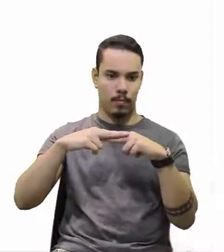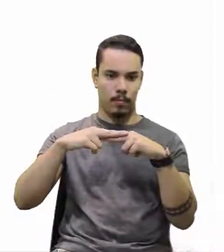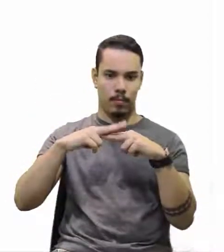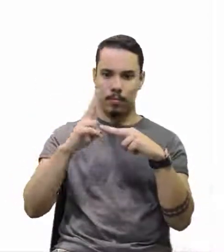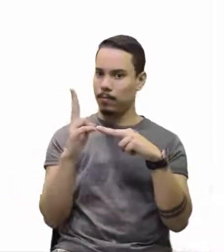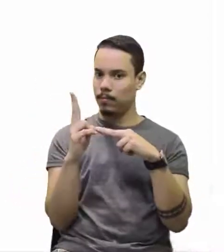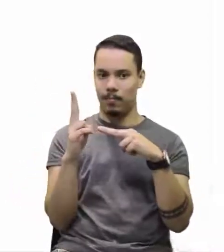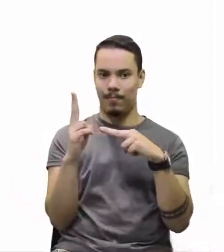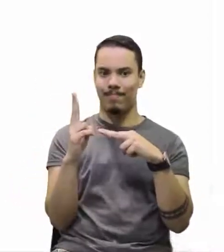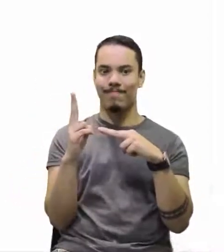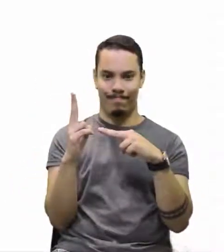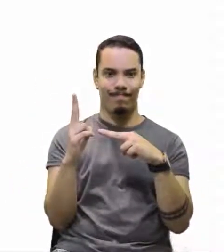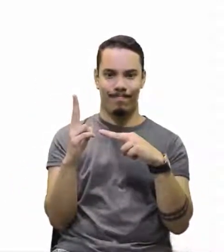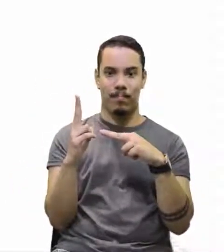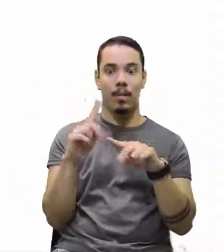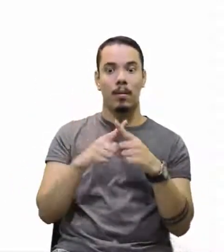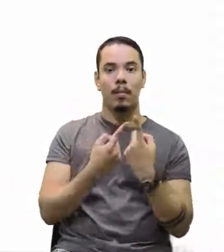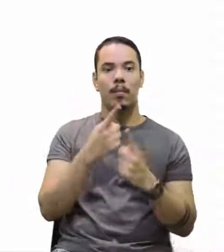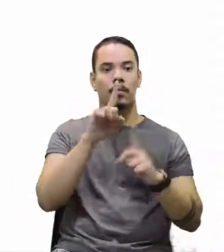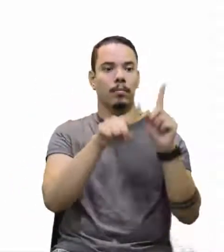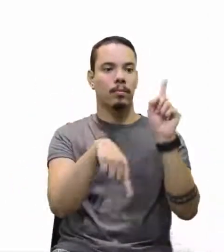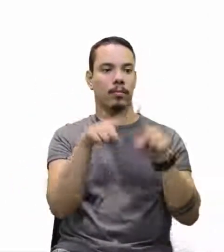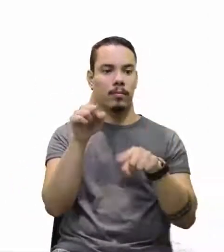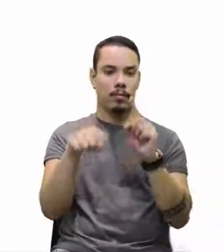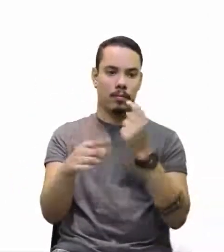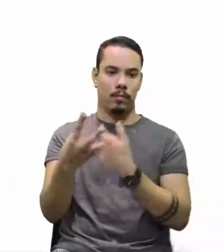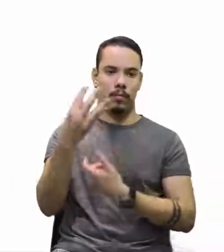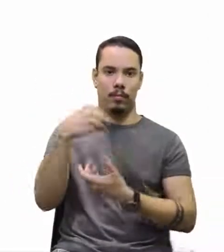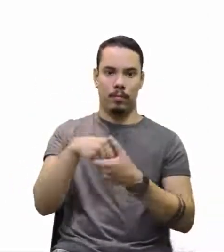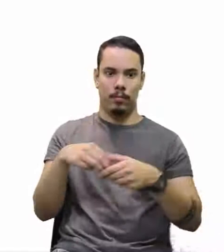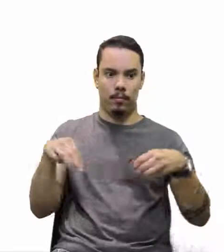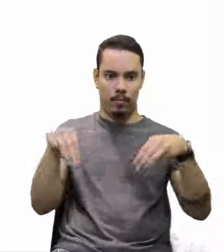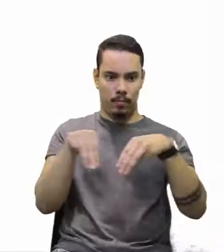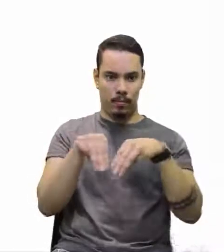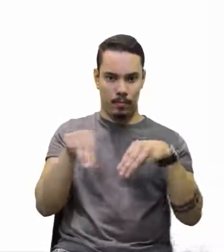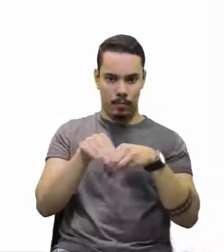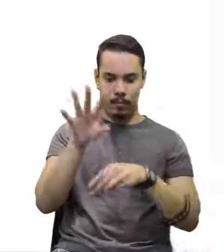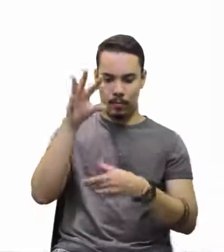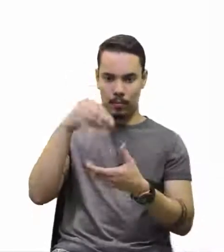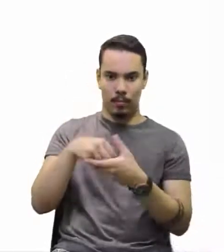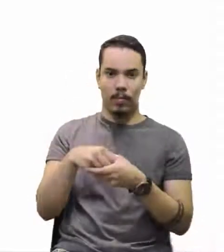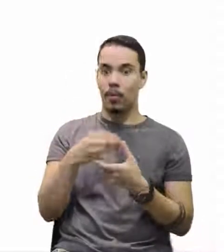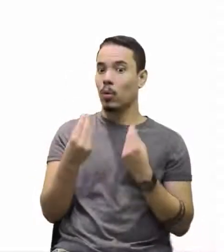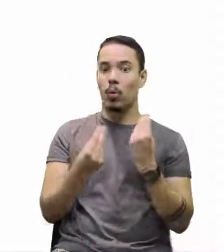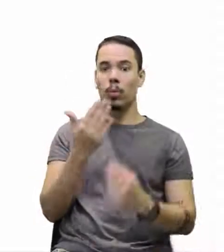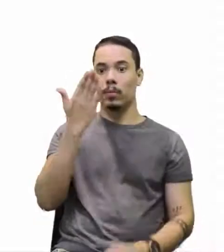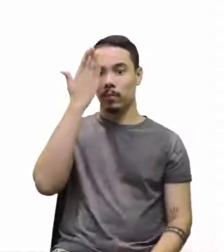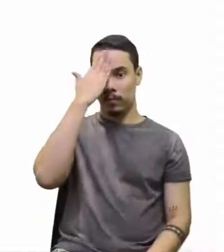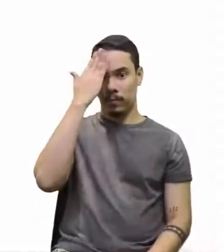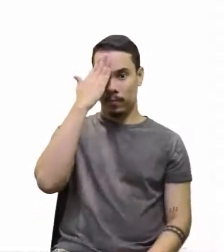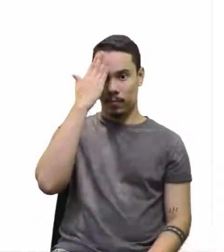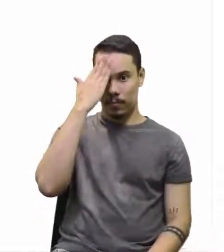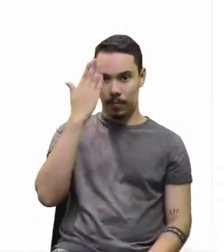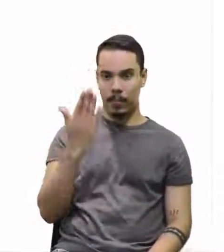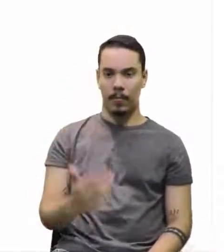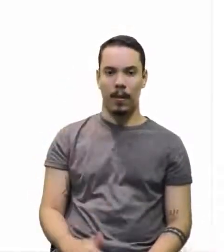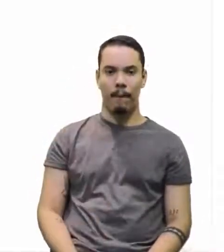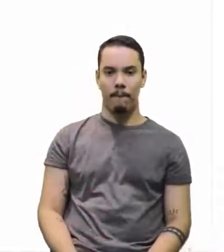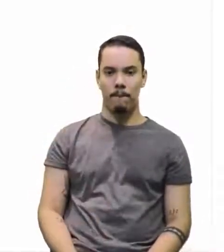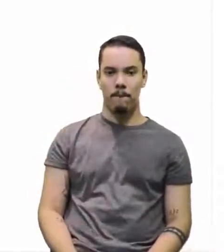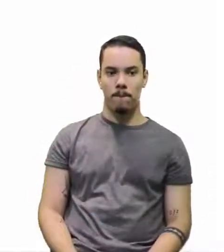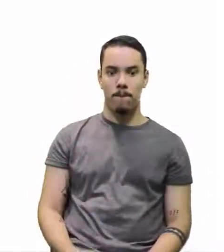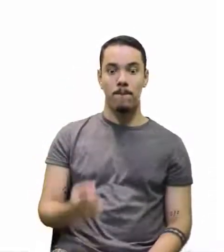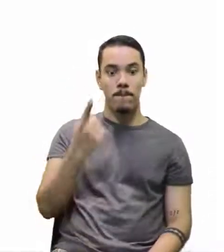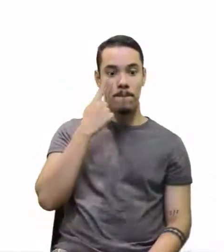É determinado pela taxa de variação do fluxo magnético que atravessa o circuito. Então, circuito fechado,